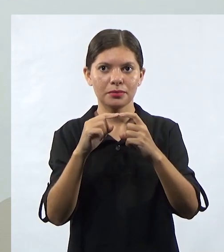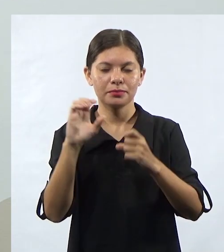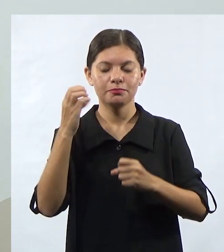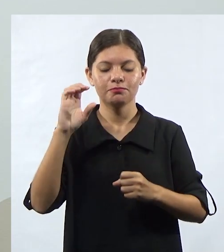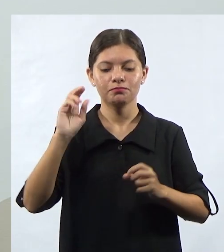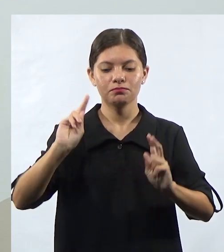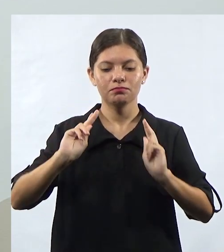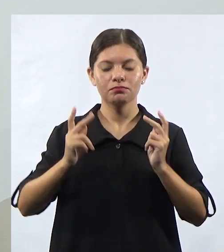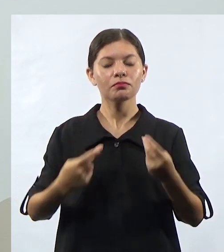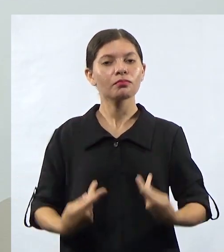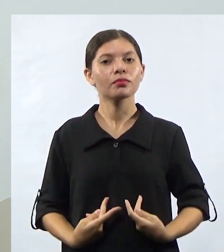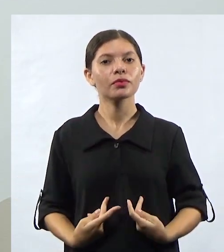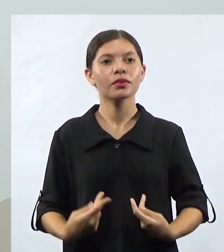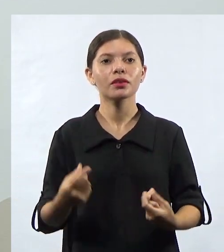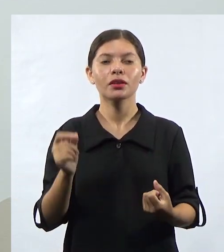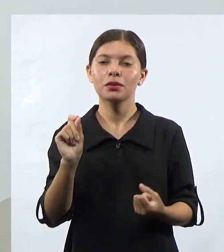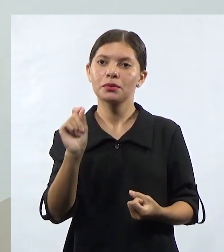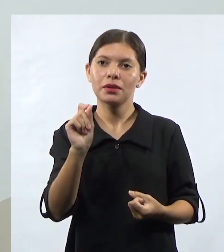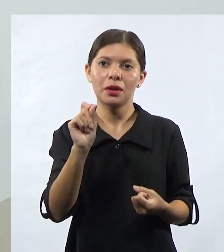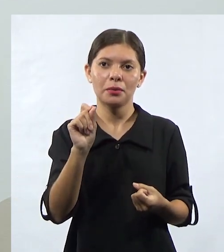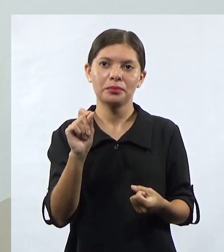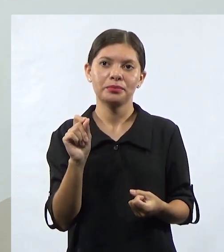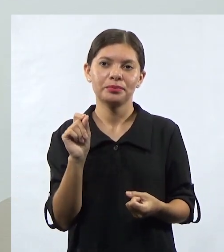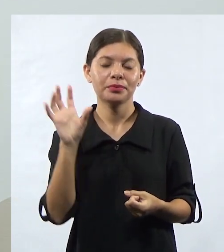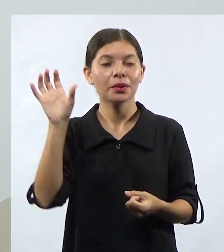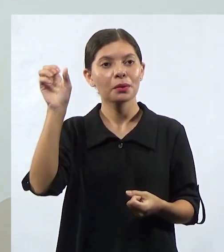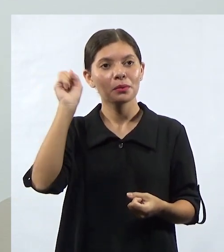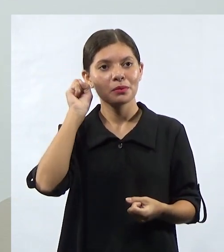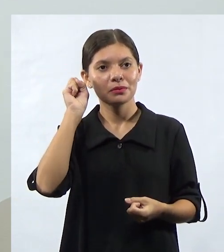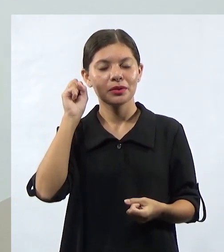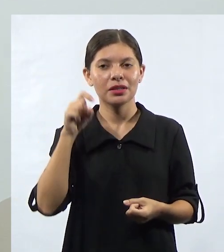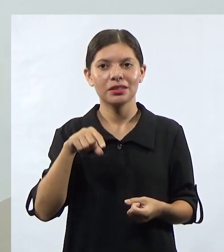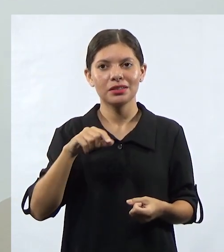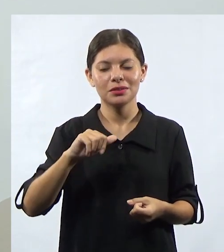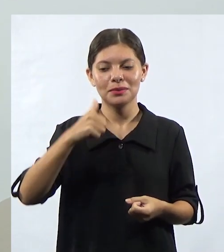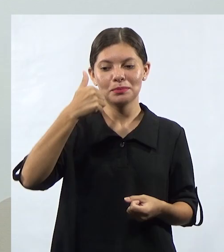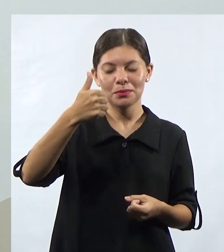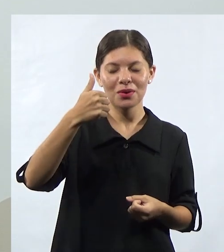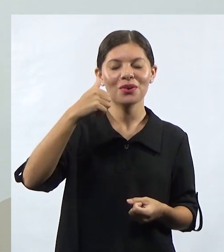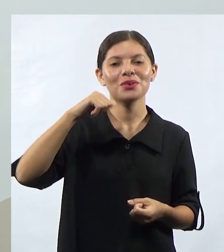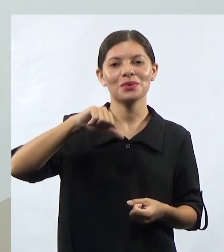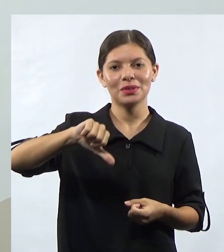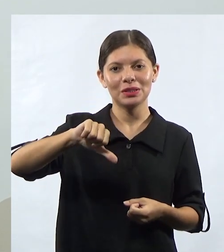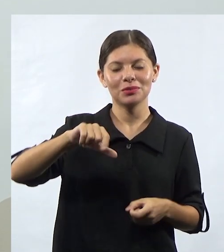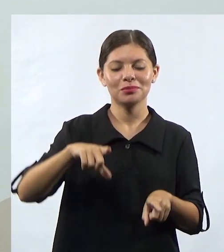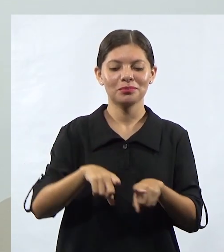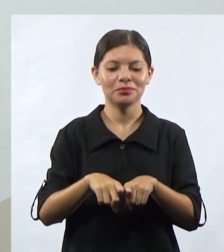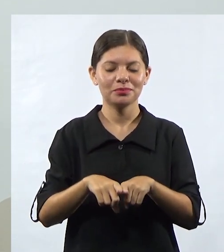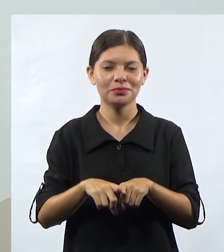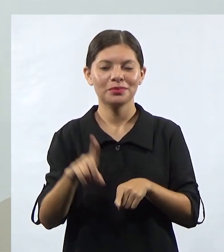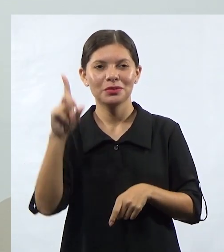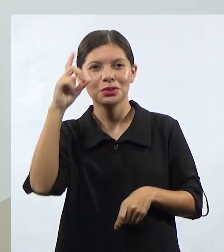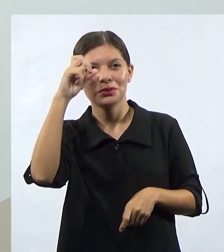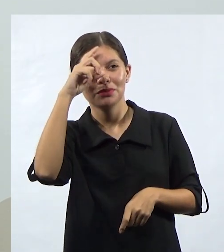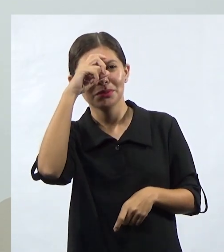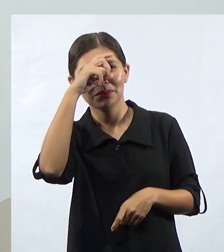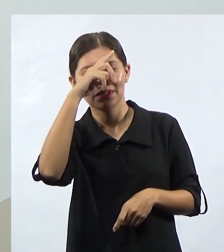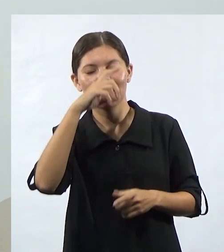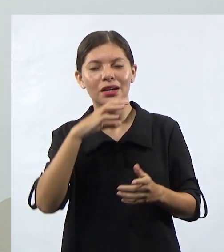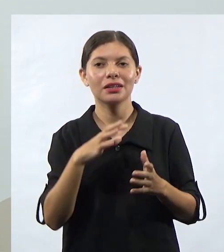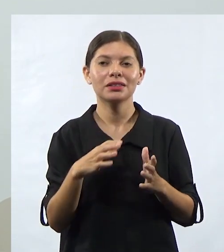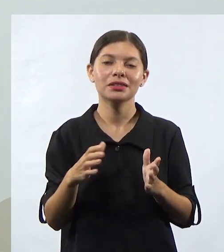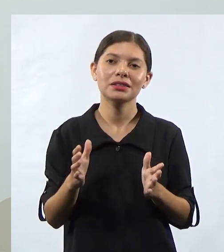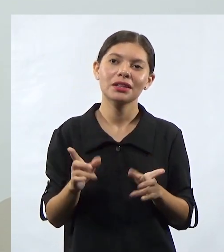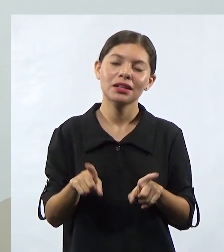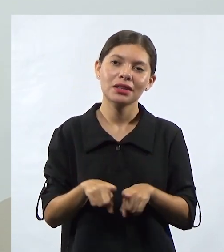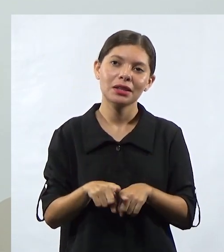é justamente que se quer ouvir isso, né? Tanto bom quanto ruim, tanto os desafios quanto, né, os alcances,